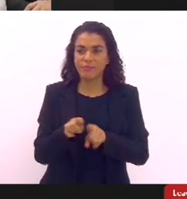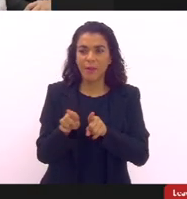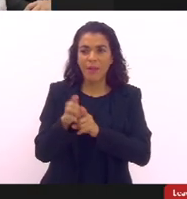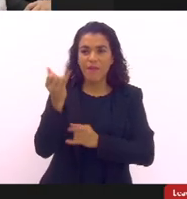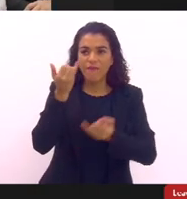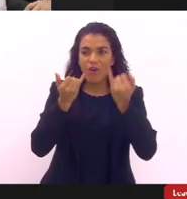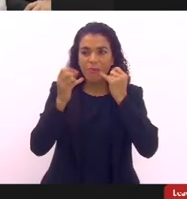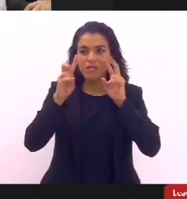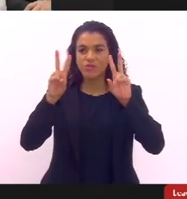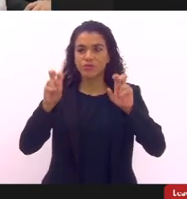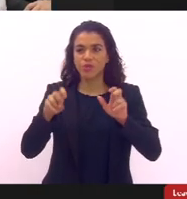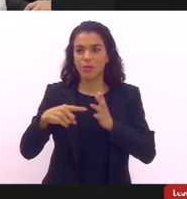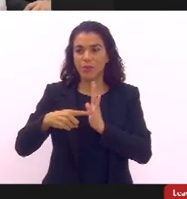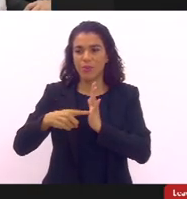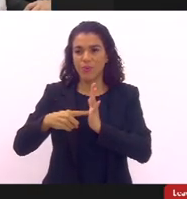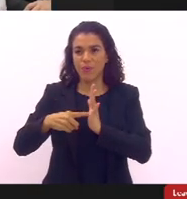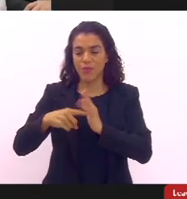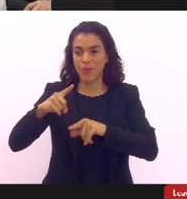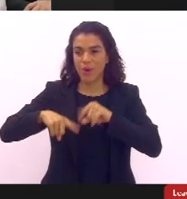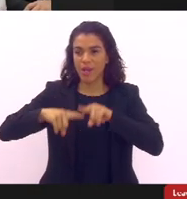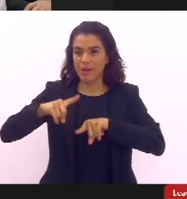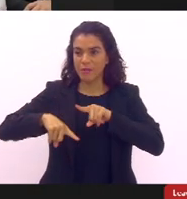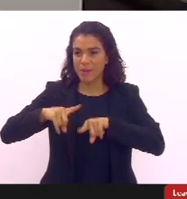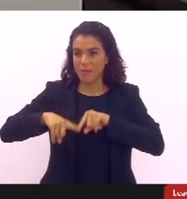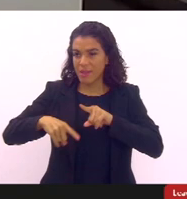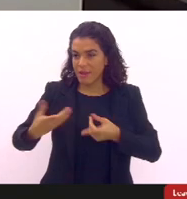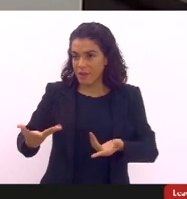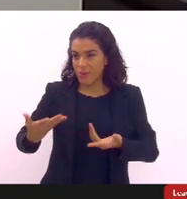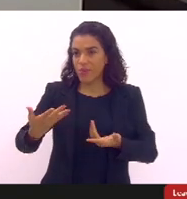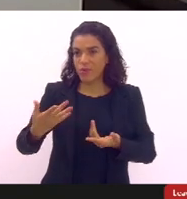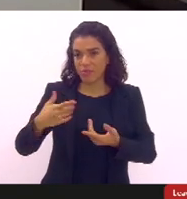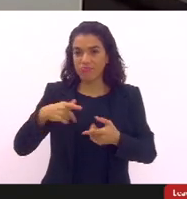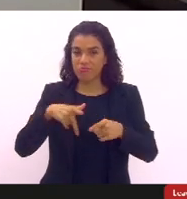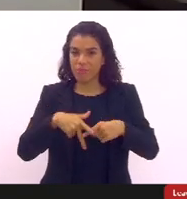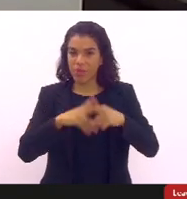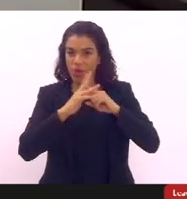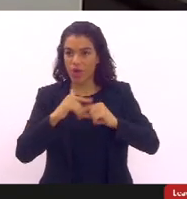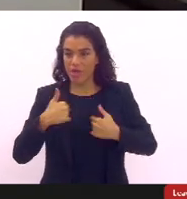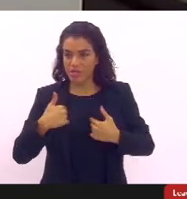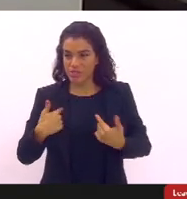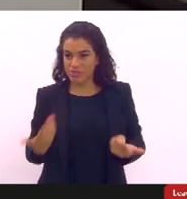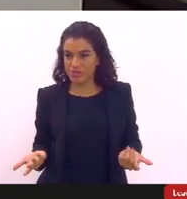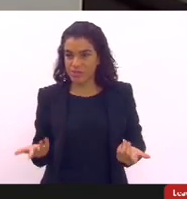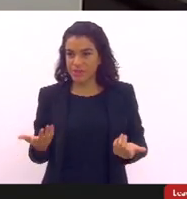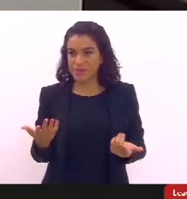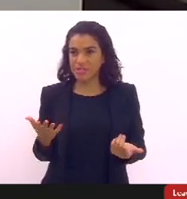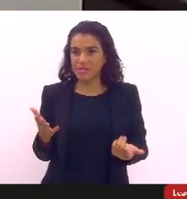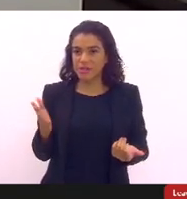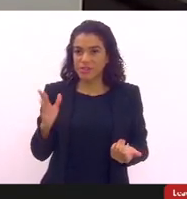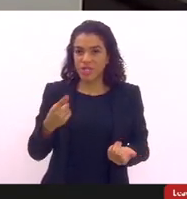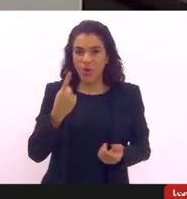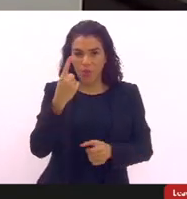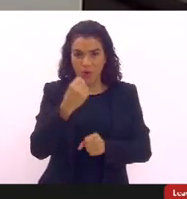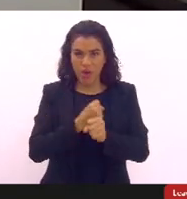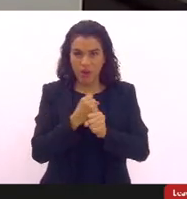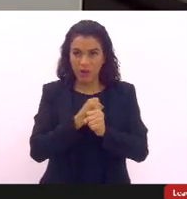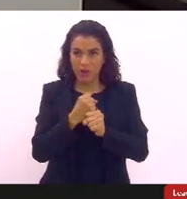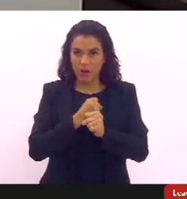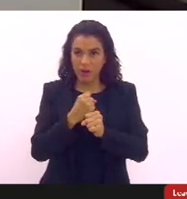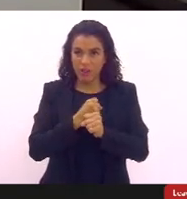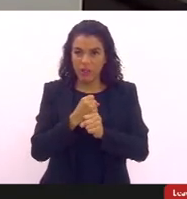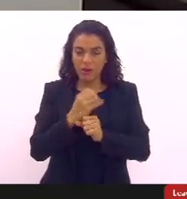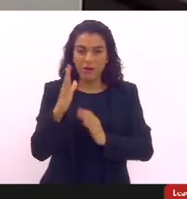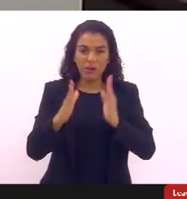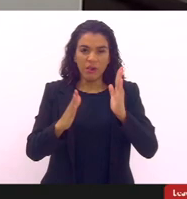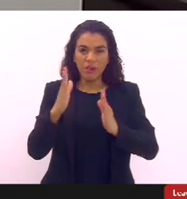desse equipamento, que é um equipamento, aí me corrija o doutor Tiago, né, que já está lá há um ano ou mais, qual foi o